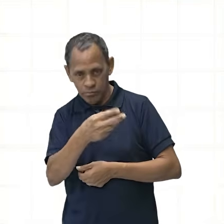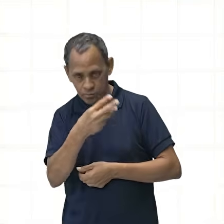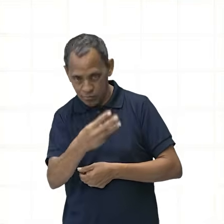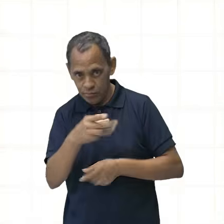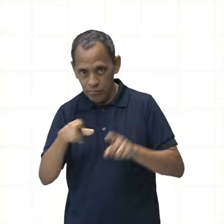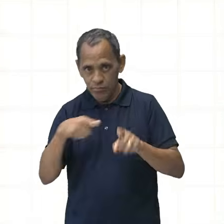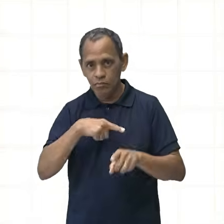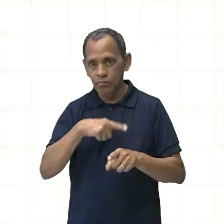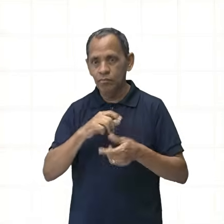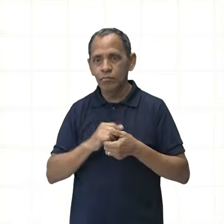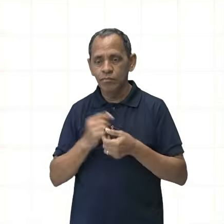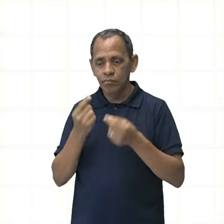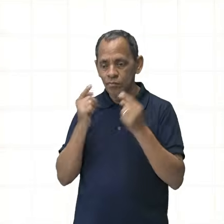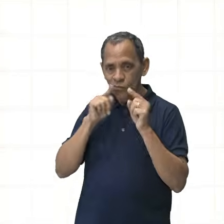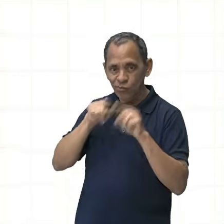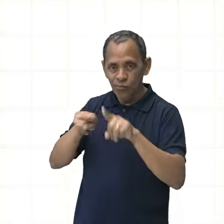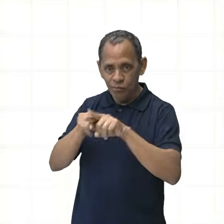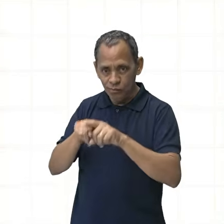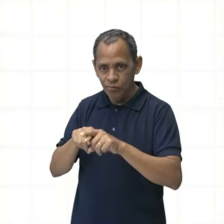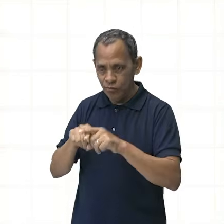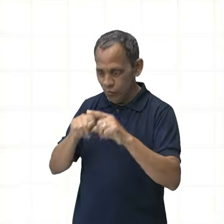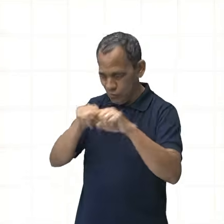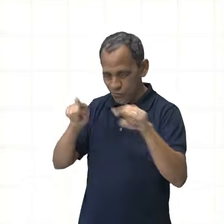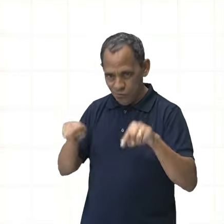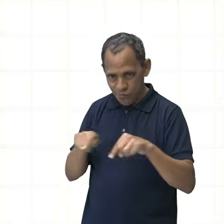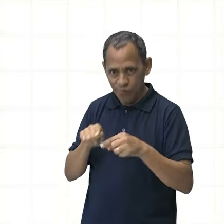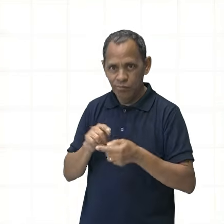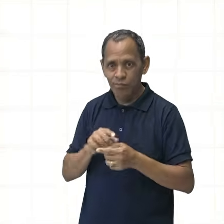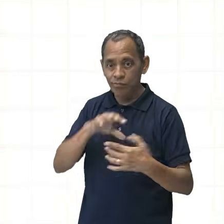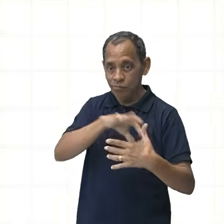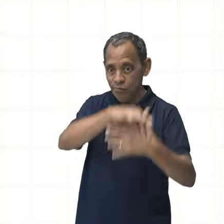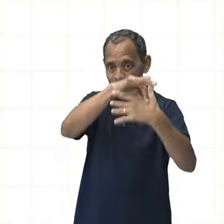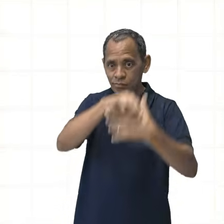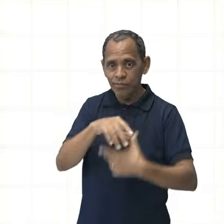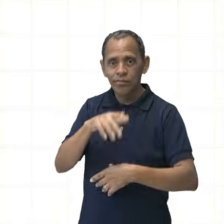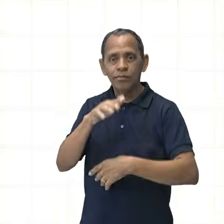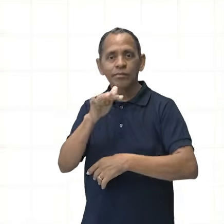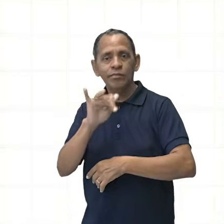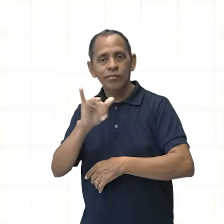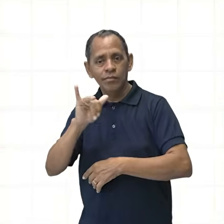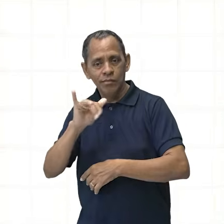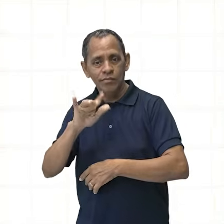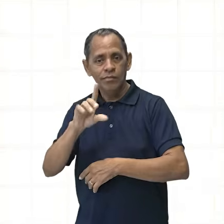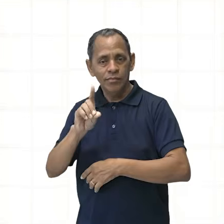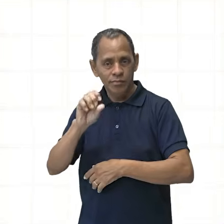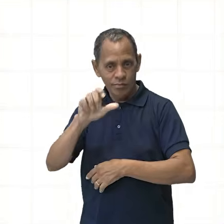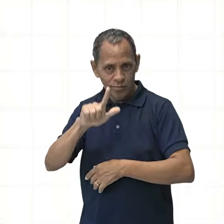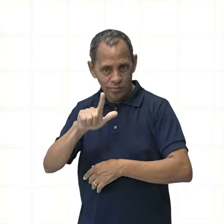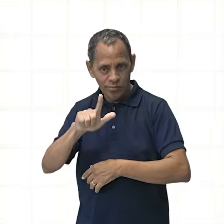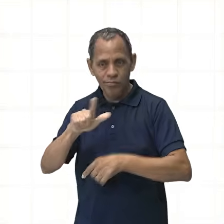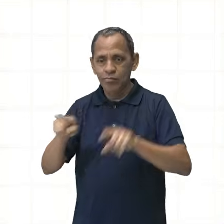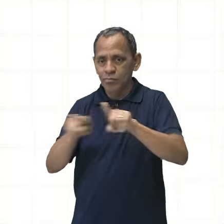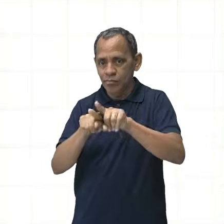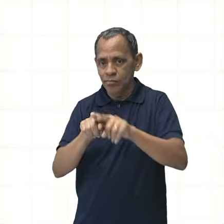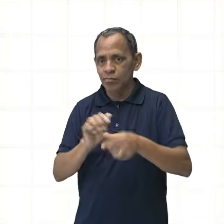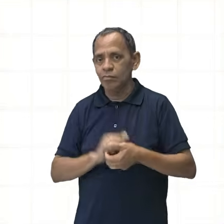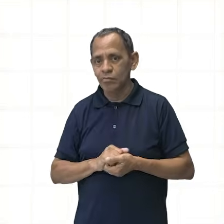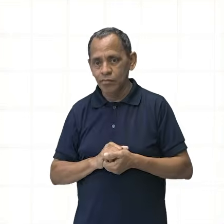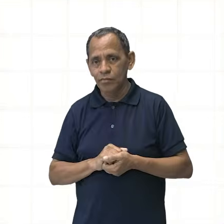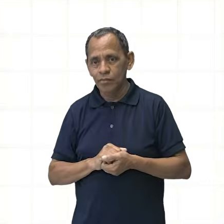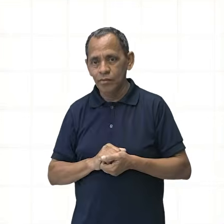1953, né, houve esse ataque ao quartel de Moncada, foi liderado por Fidel Castro.